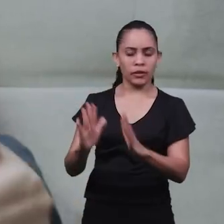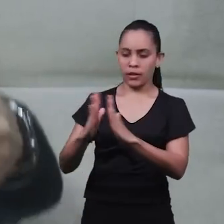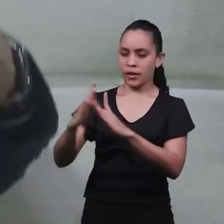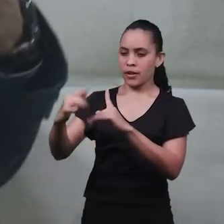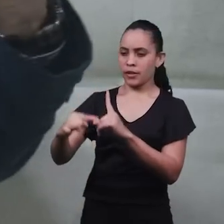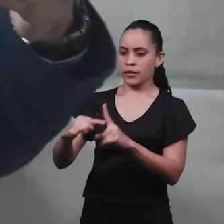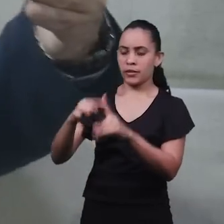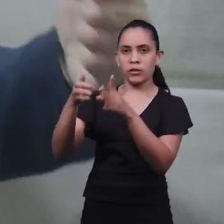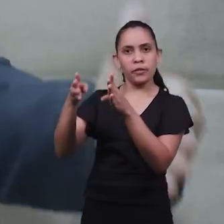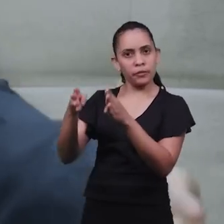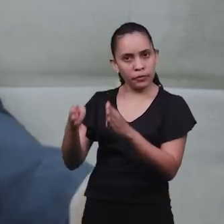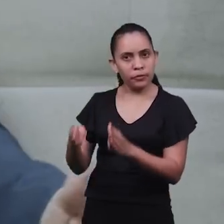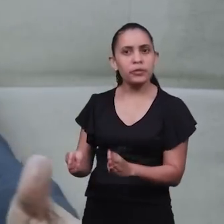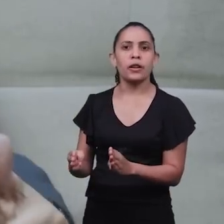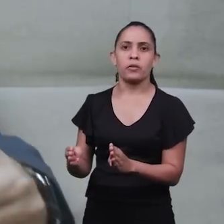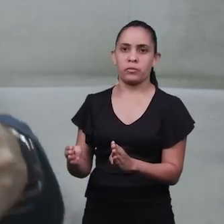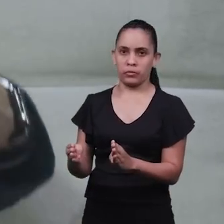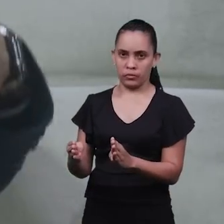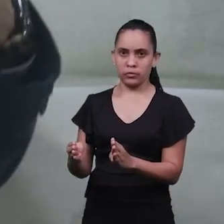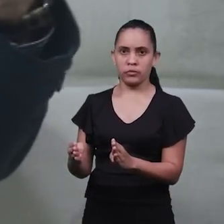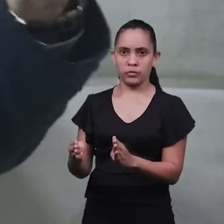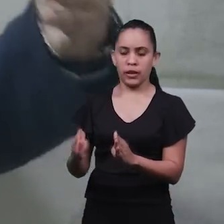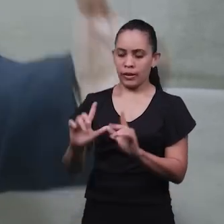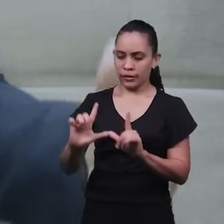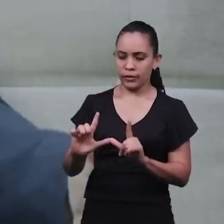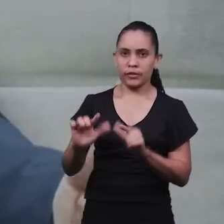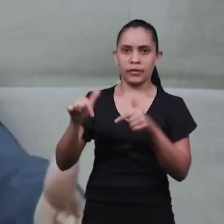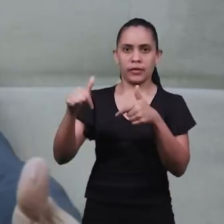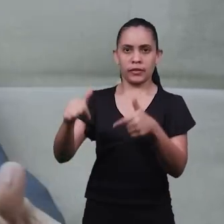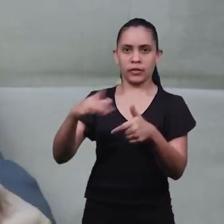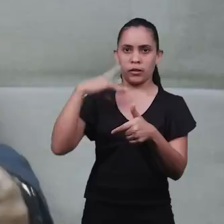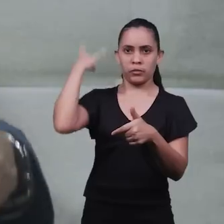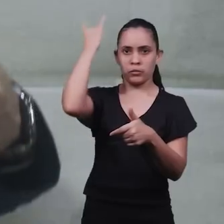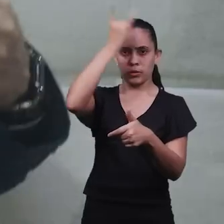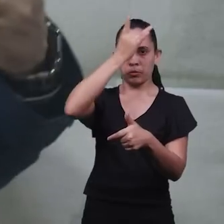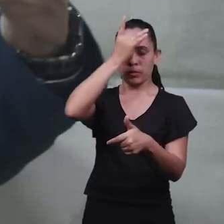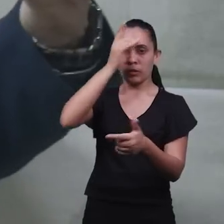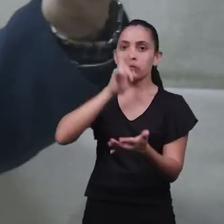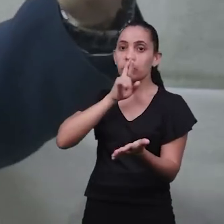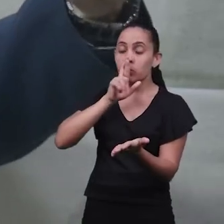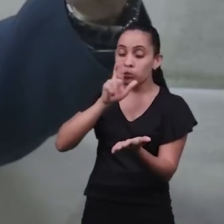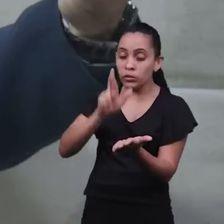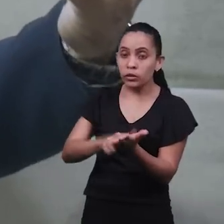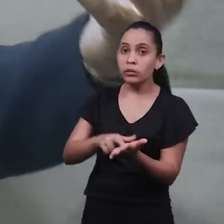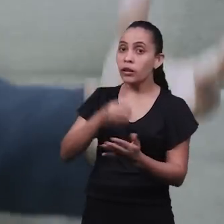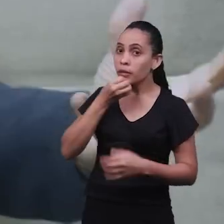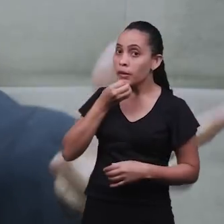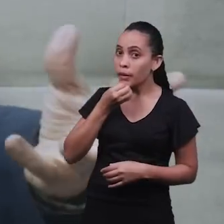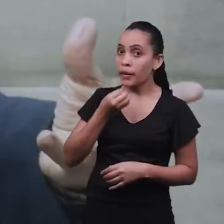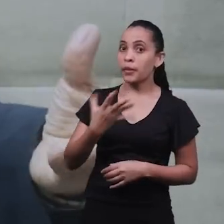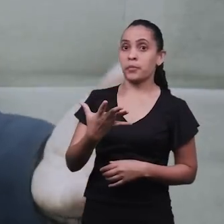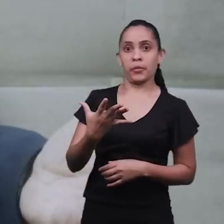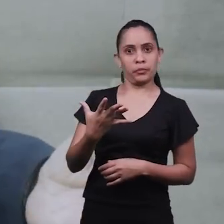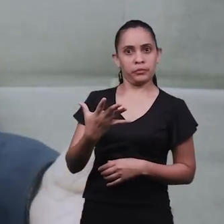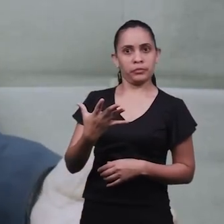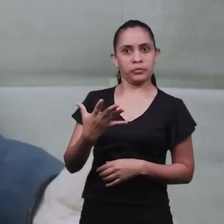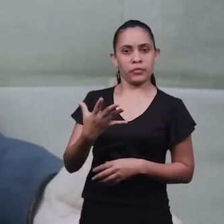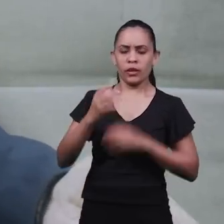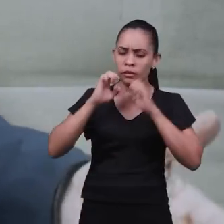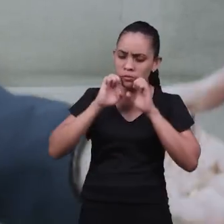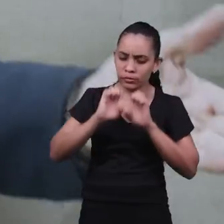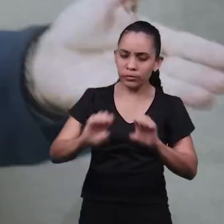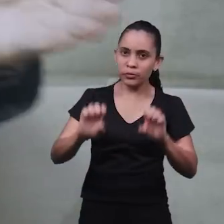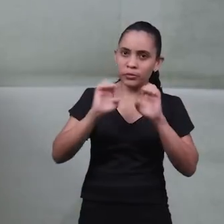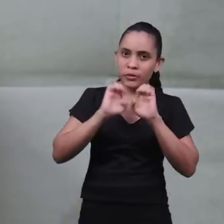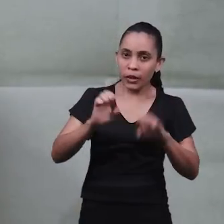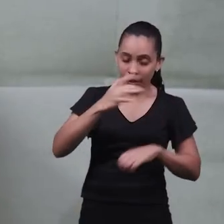que ela gera, porque ela tem essa ação do Espírito Santo, ela tem o sustento para aqueles que